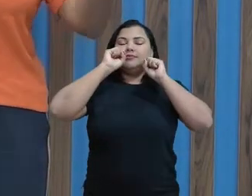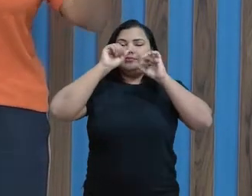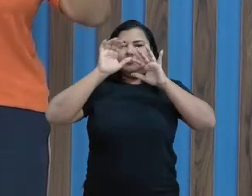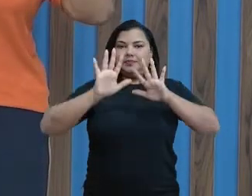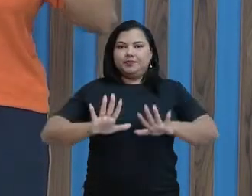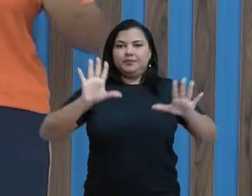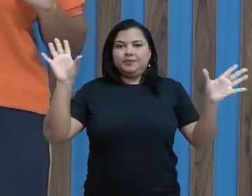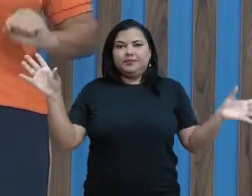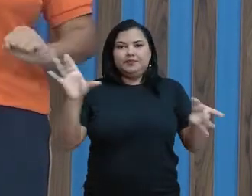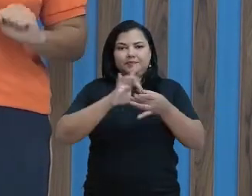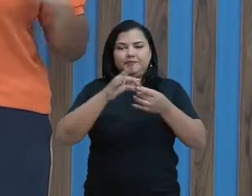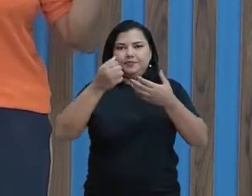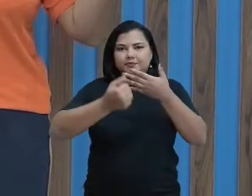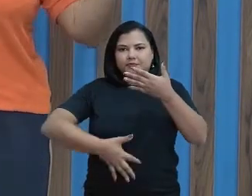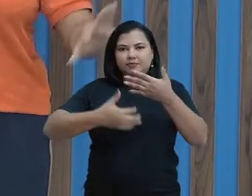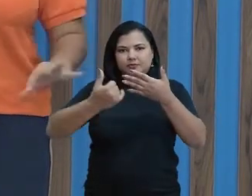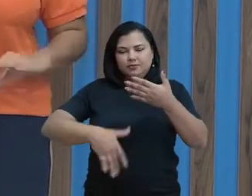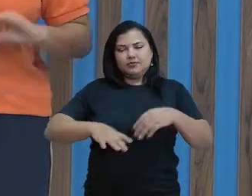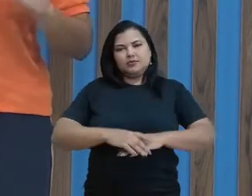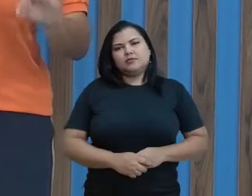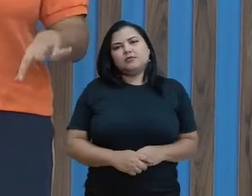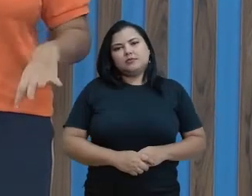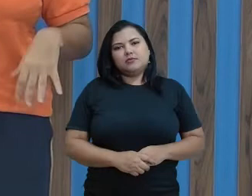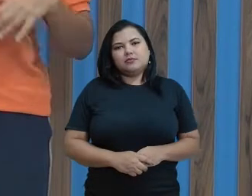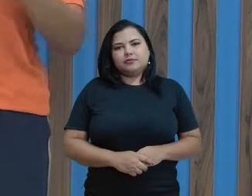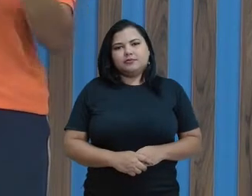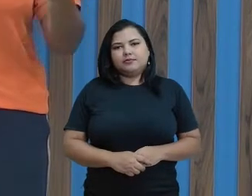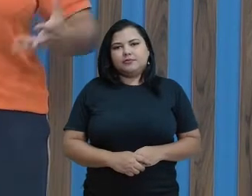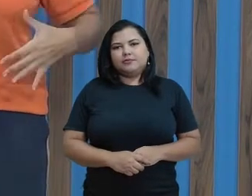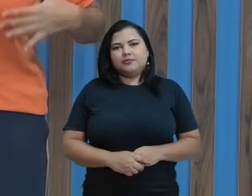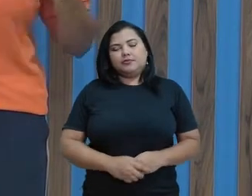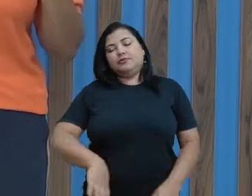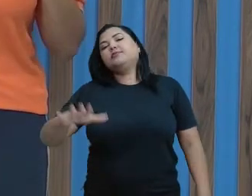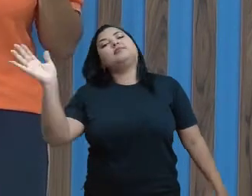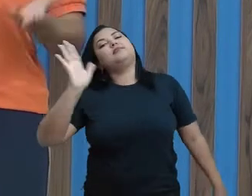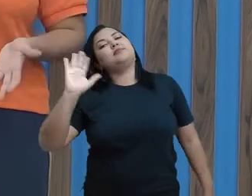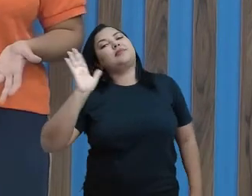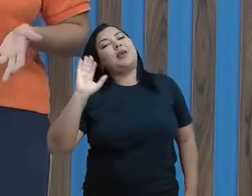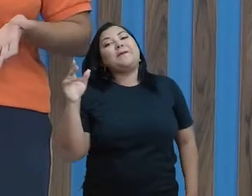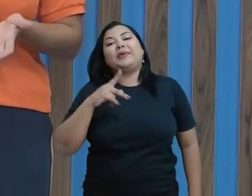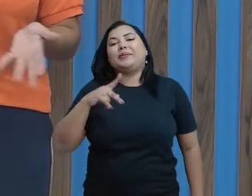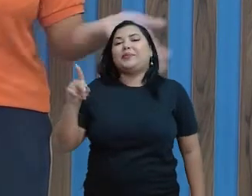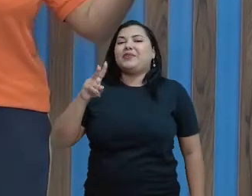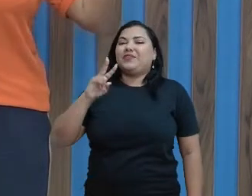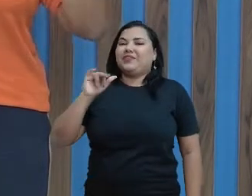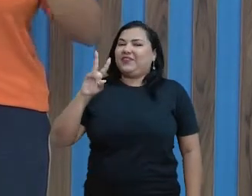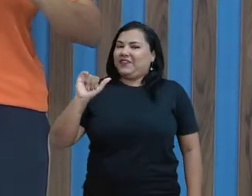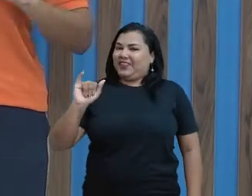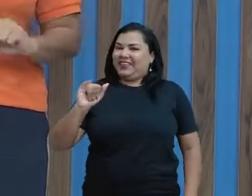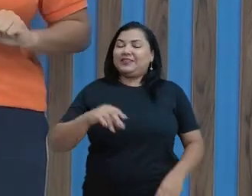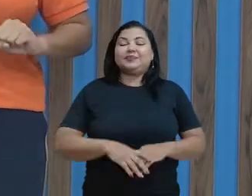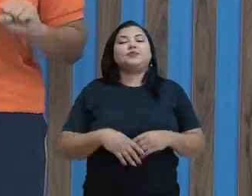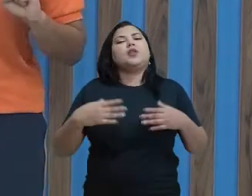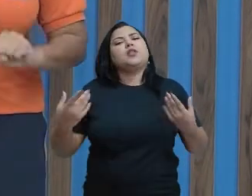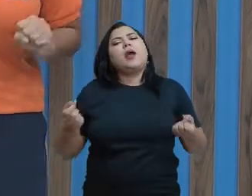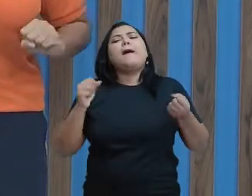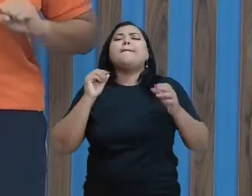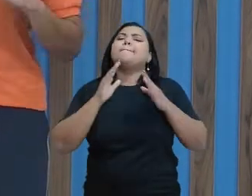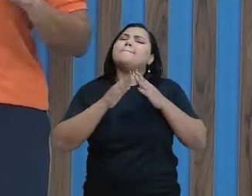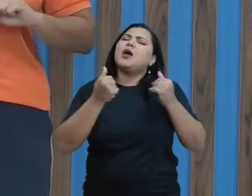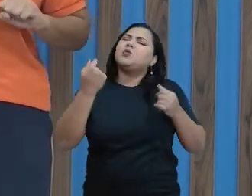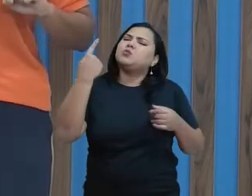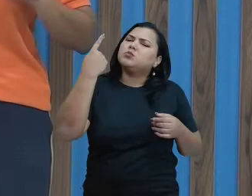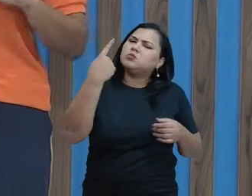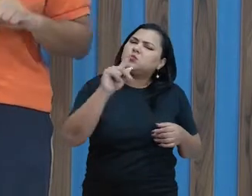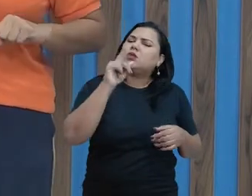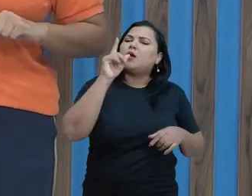se conectar no chat, dar um oi para a professora Vivi, pegar o material,